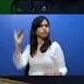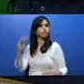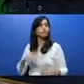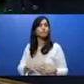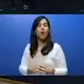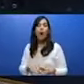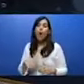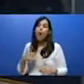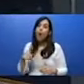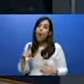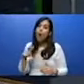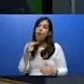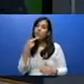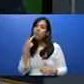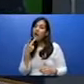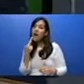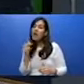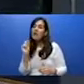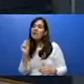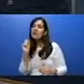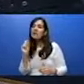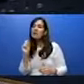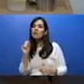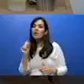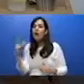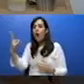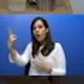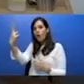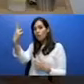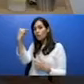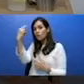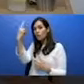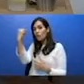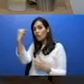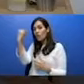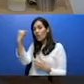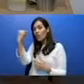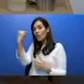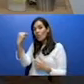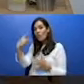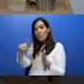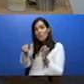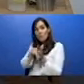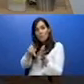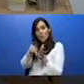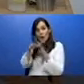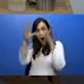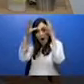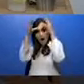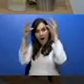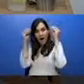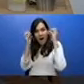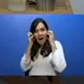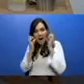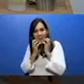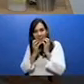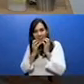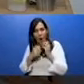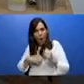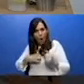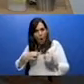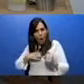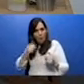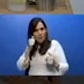pessoas falam que seria o autorretrato do Leonardo vestido de mulher. Outras pessoas falam que ele estava